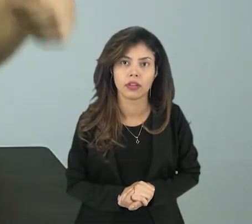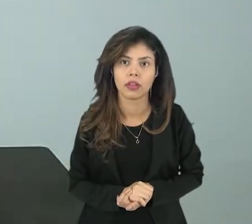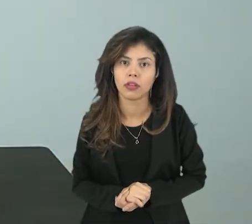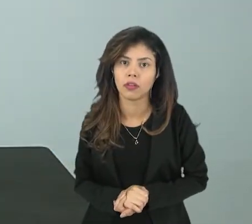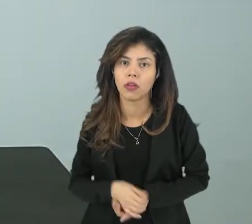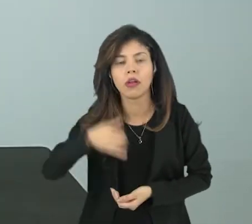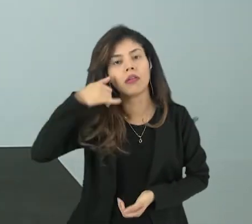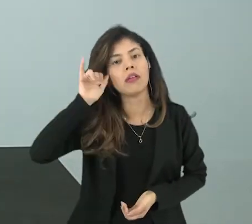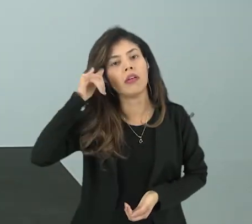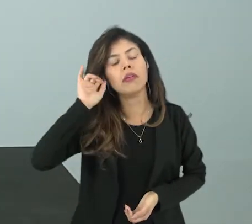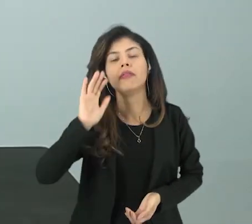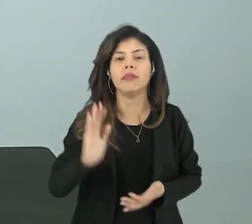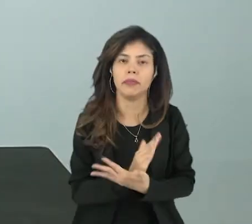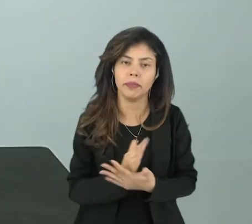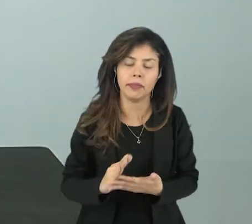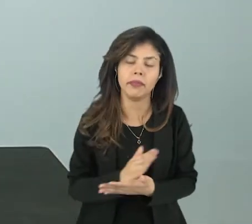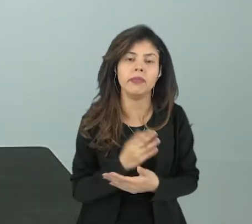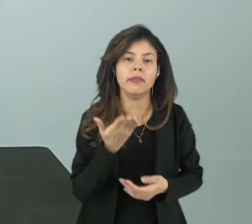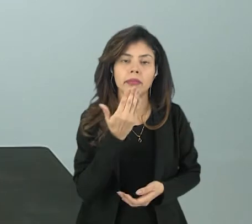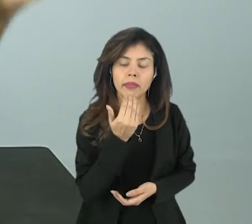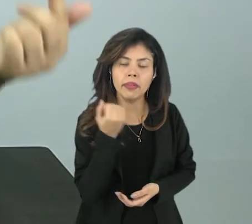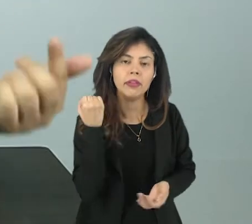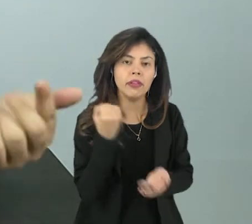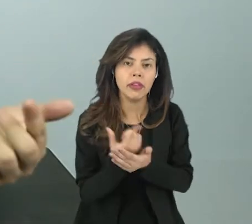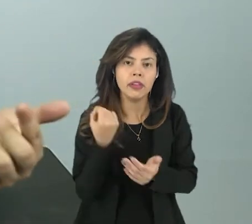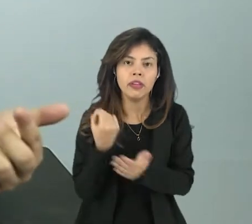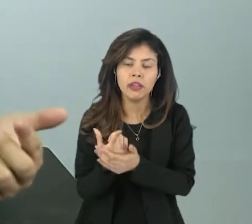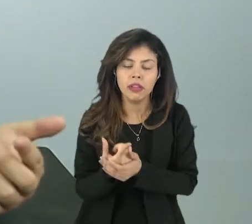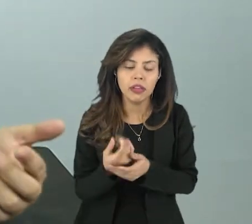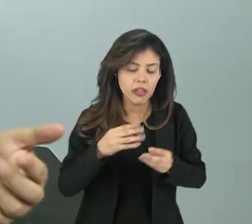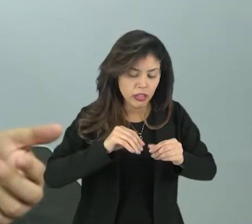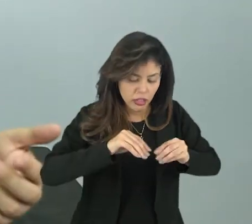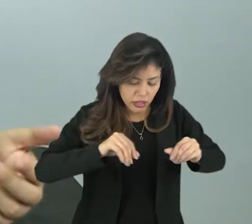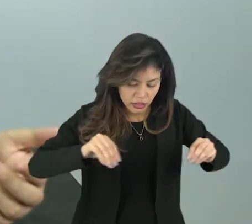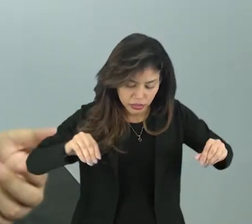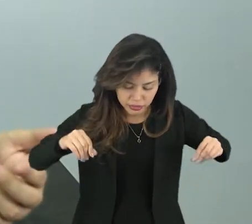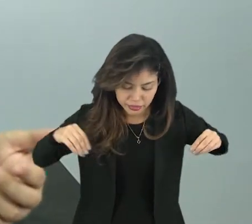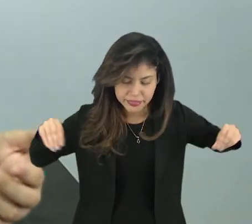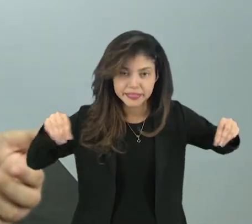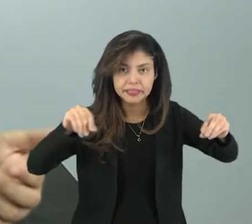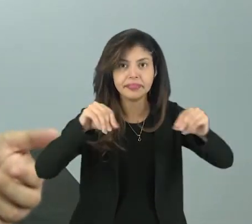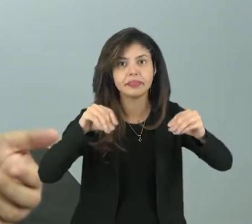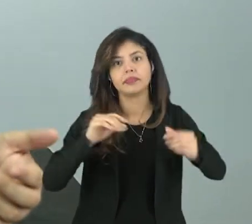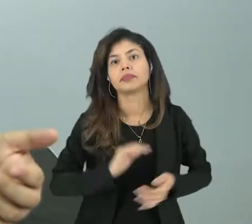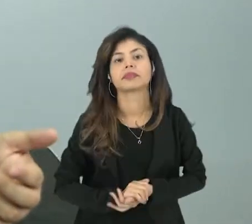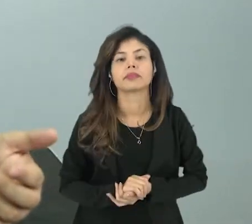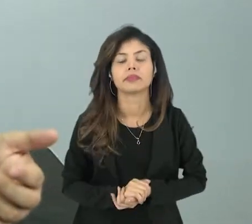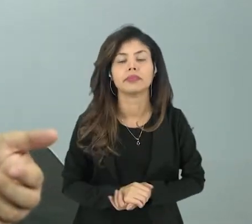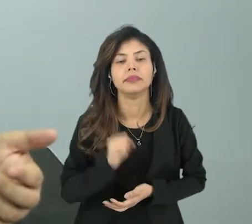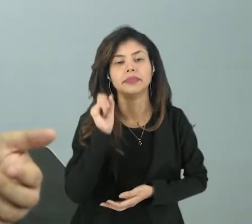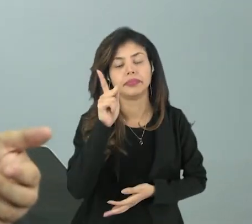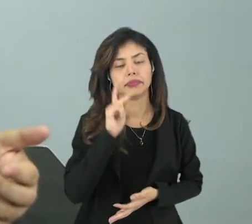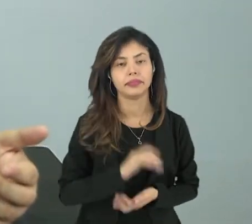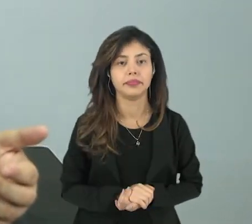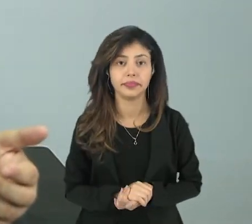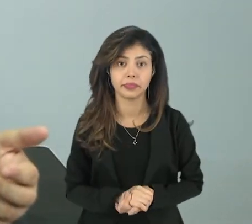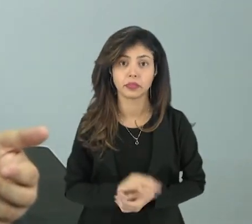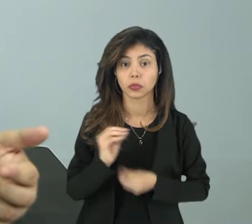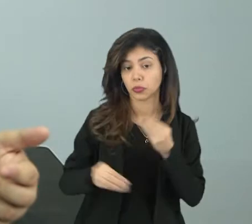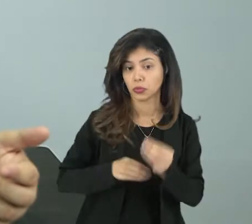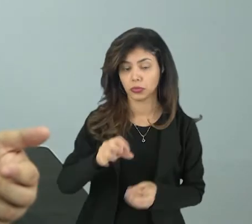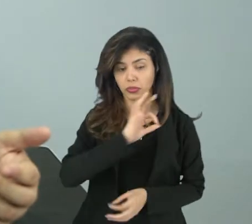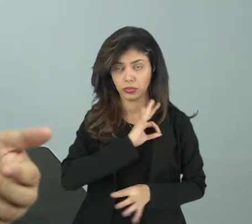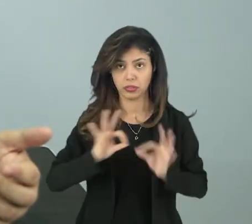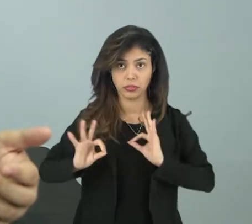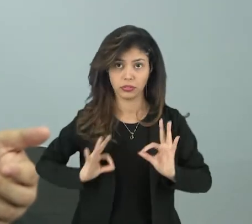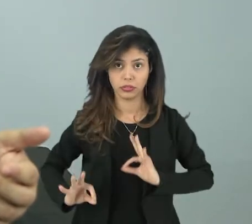tipo o boi, né? Alguns animais compra esse capim e ele vai lá e coloca, ok? Não é como a onça,